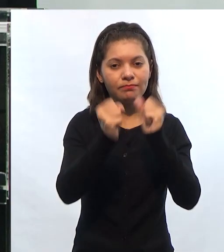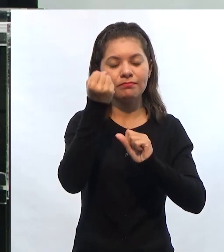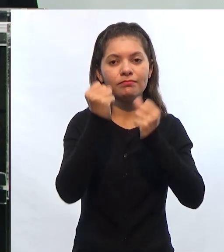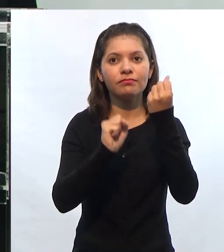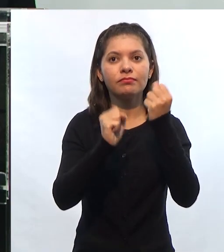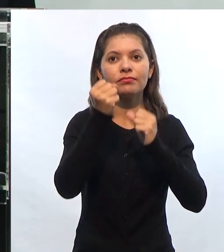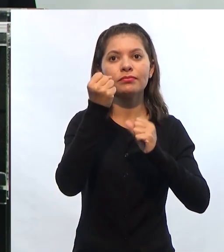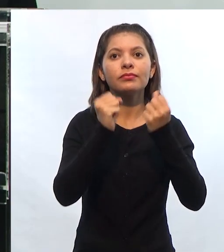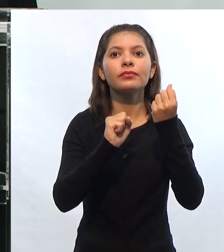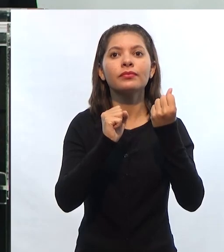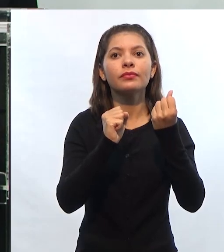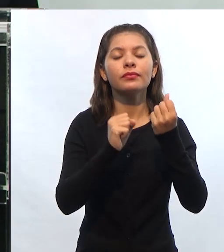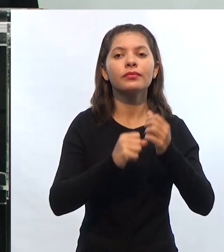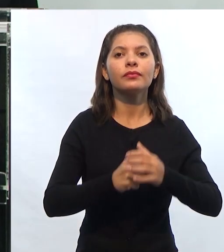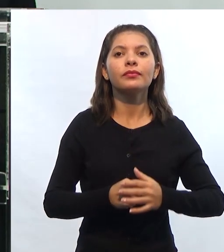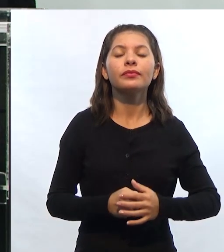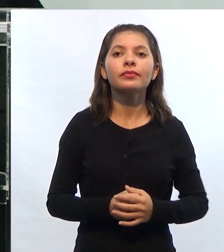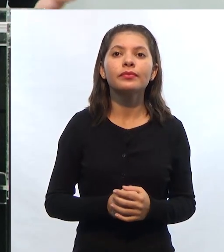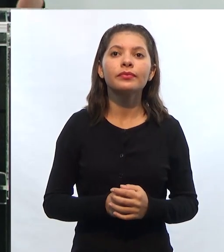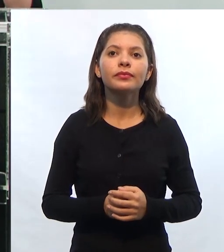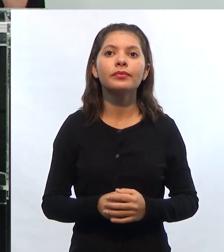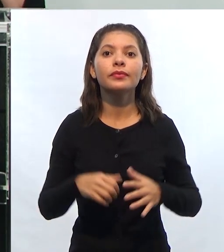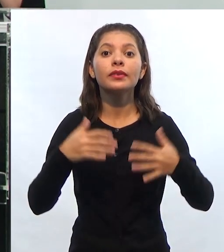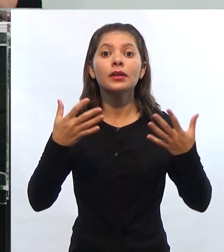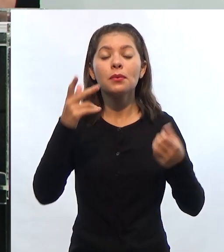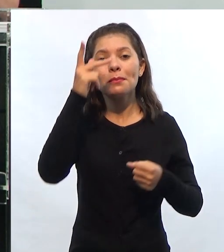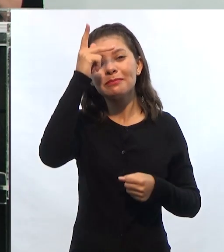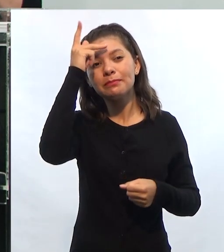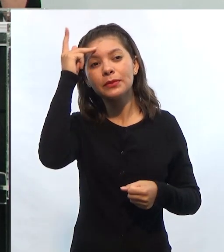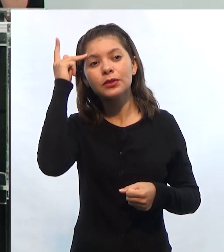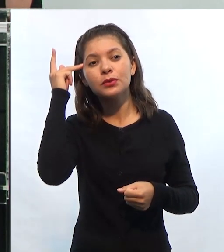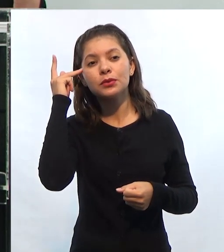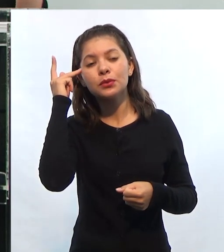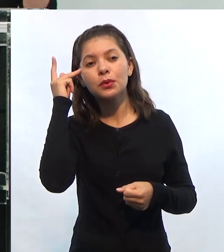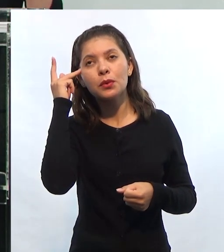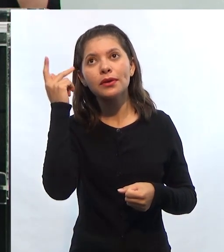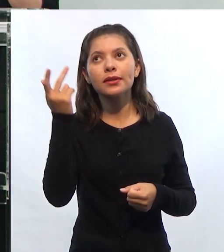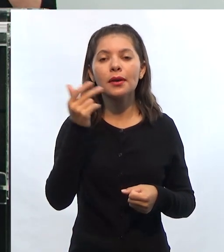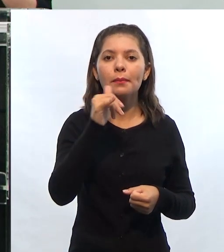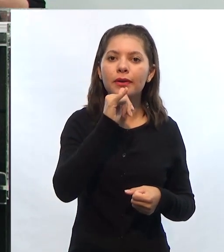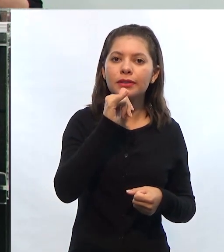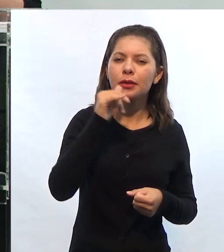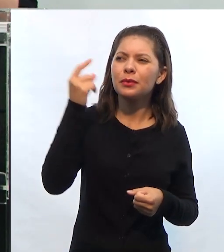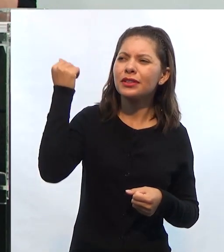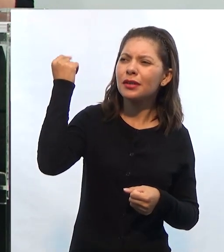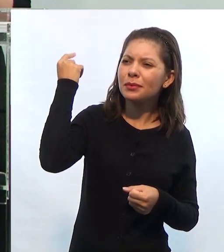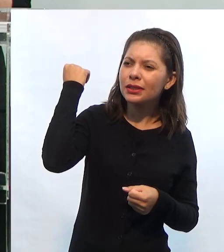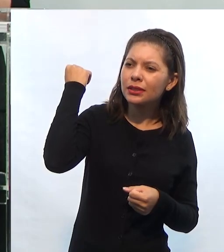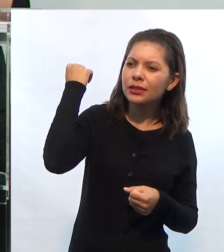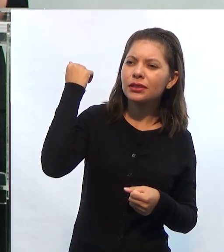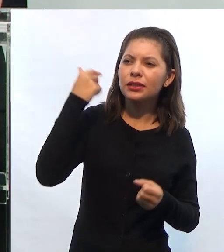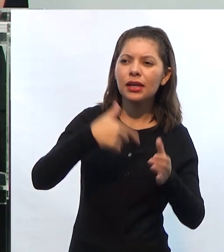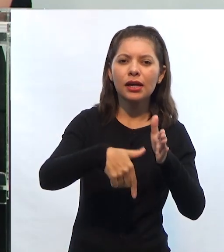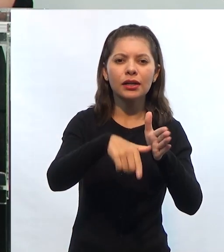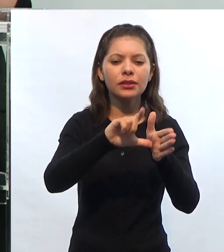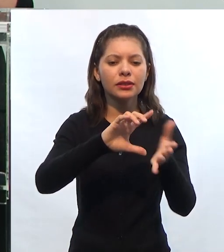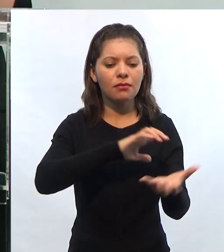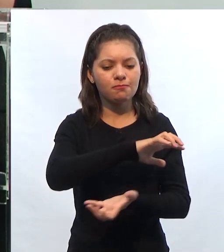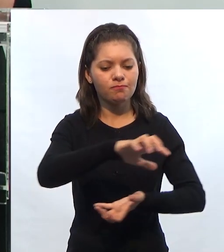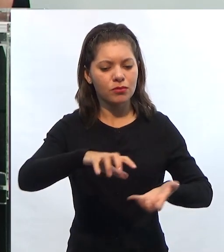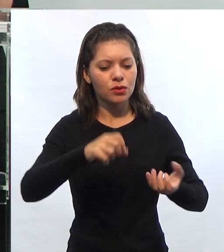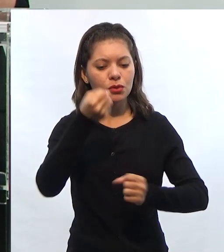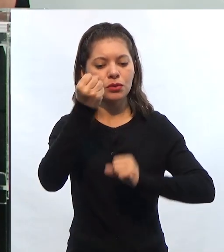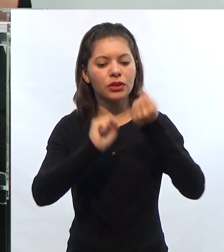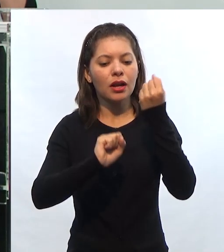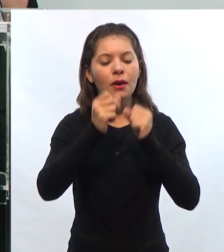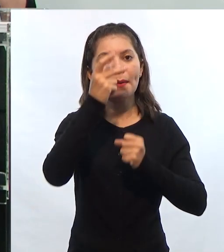né? De forma massificada. Então, as pessoas, vamos supor, antigamente, né, antes da Revolução Industrial,